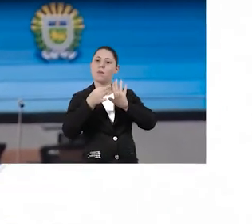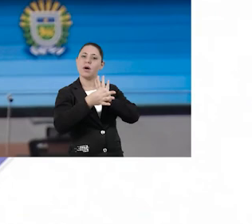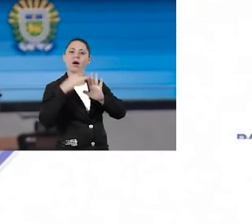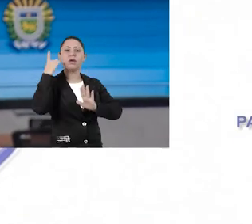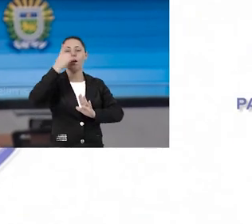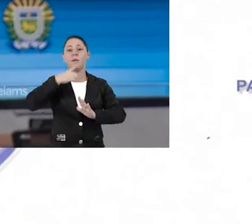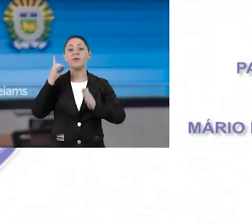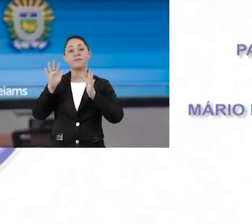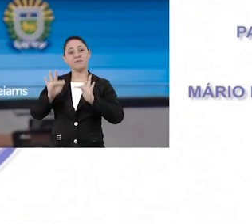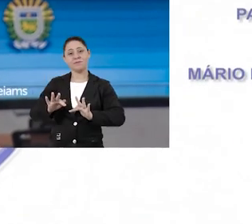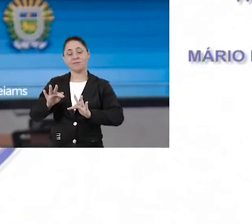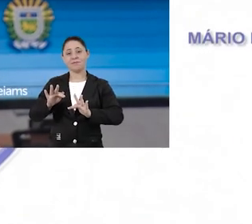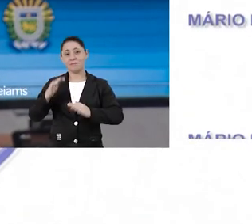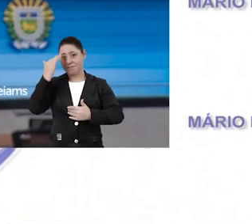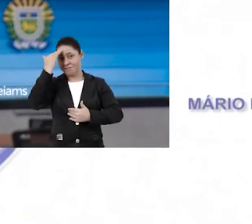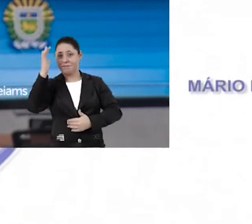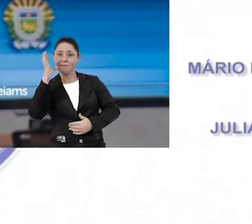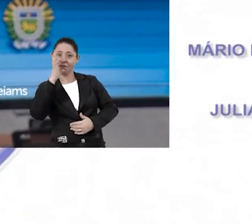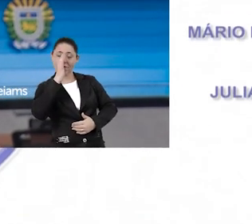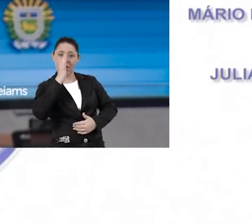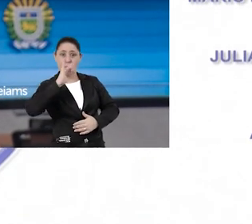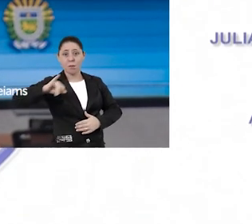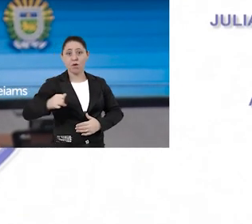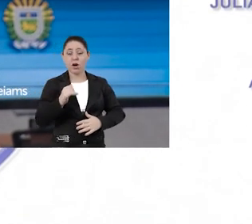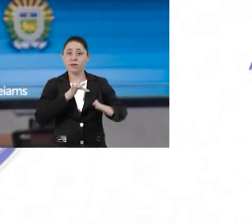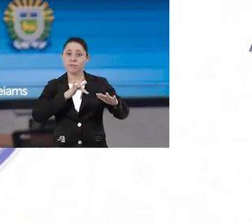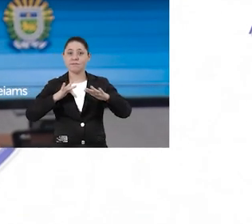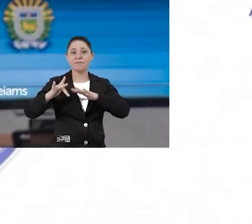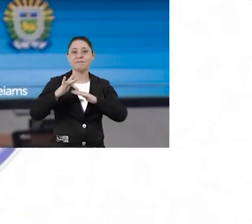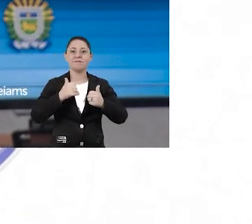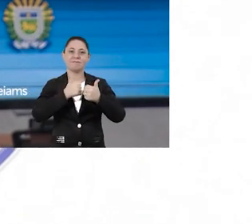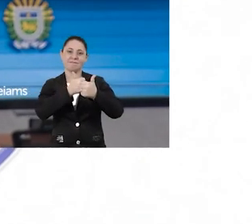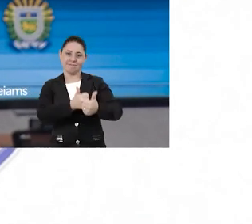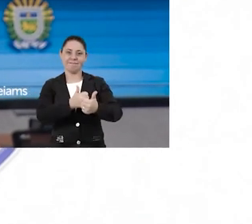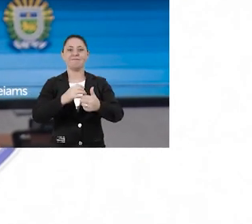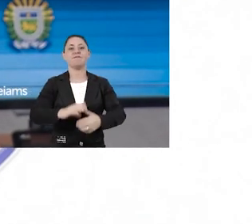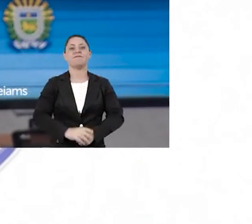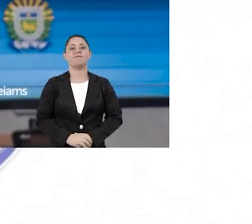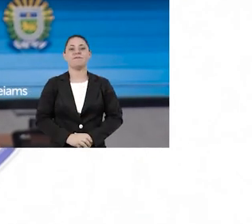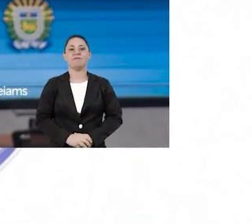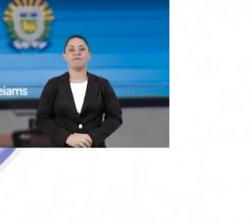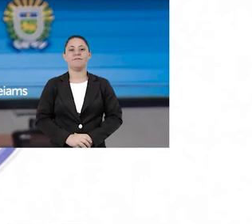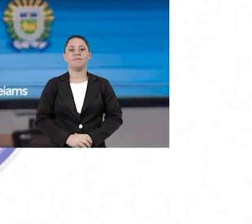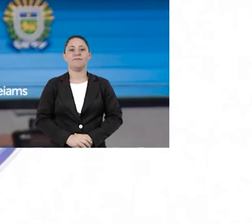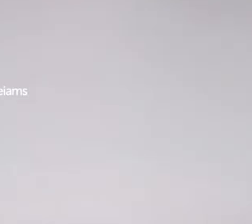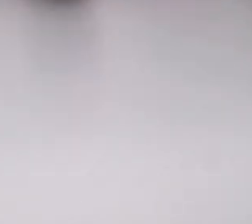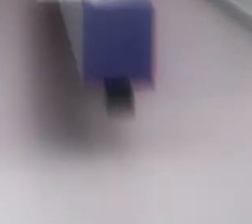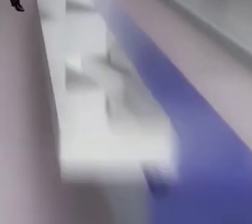por aqui. Obrigada pela sua companhia. Aproveite e siga nossas mídias sociais.